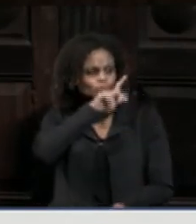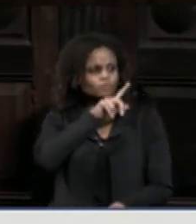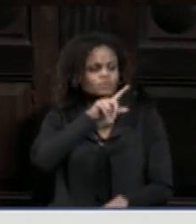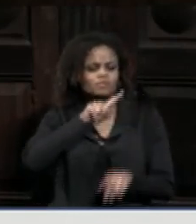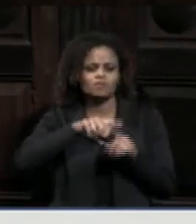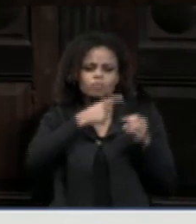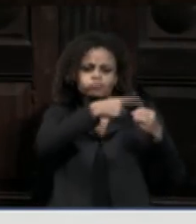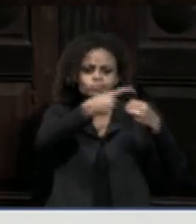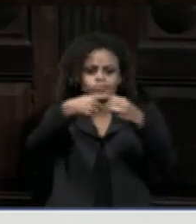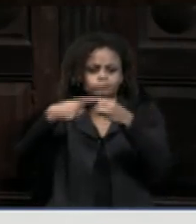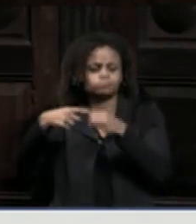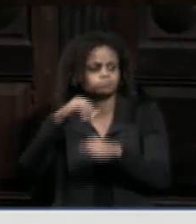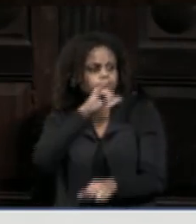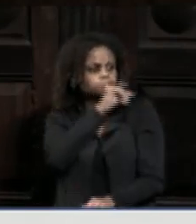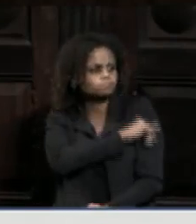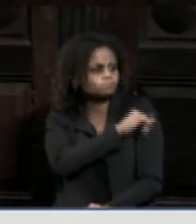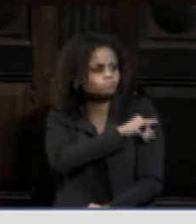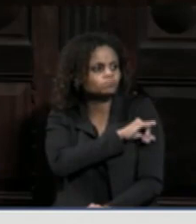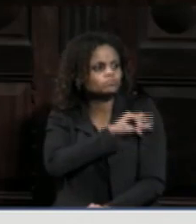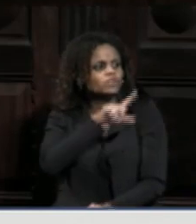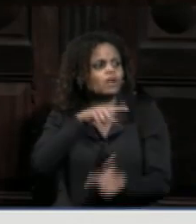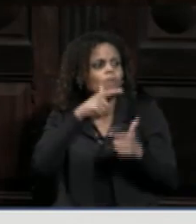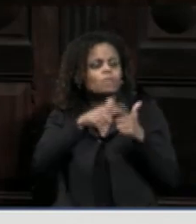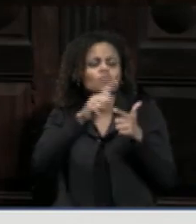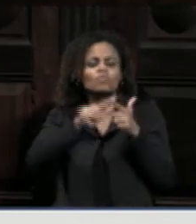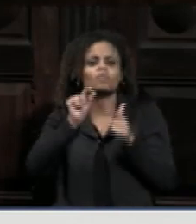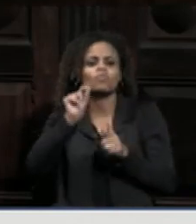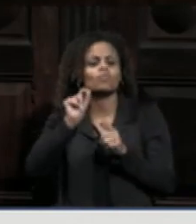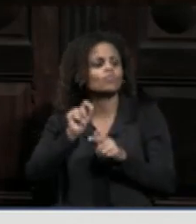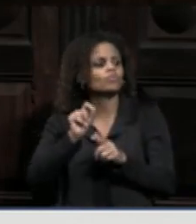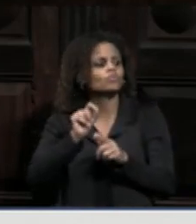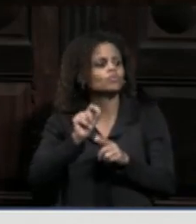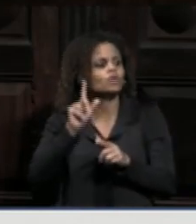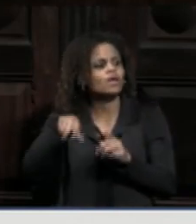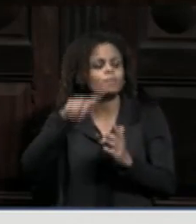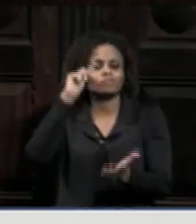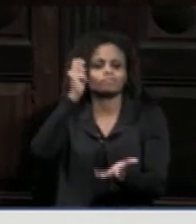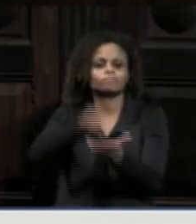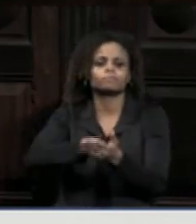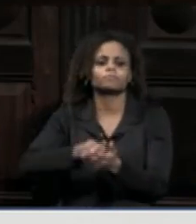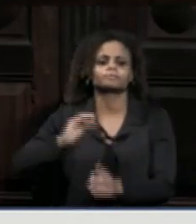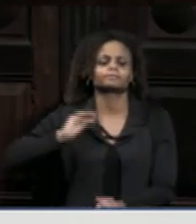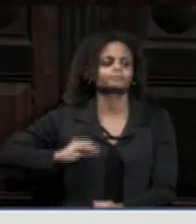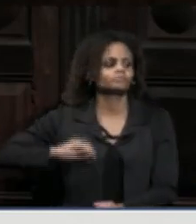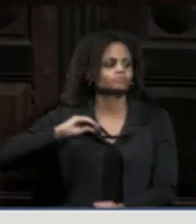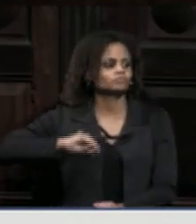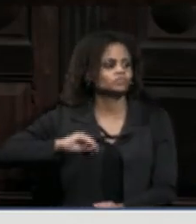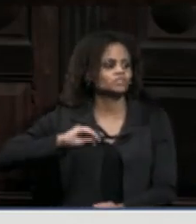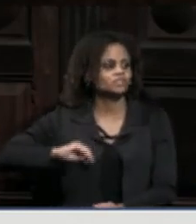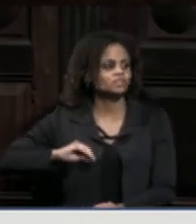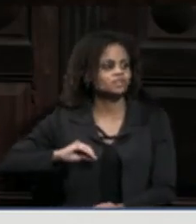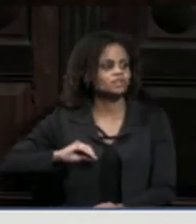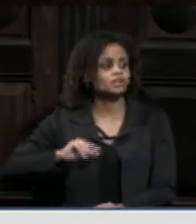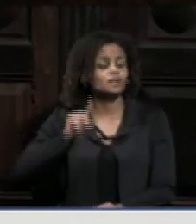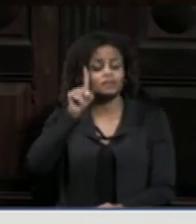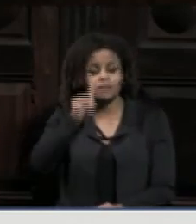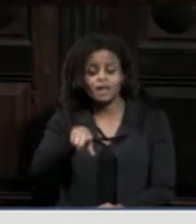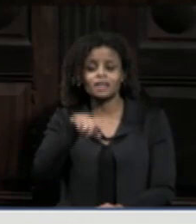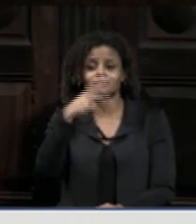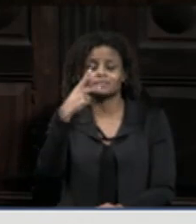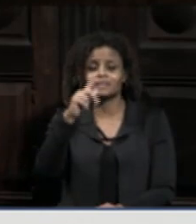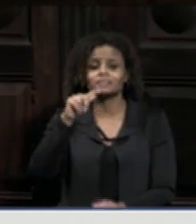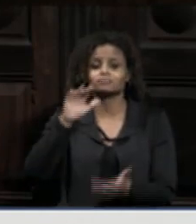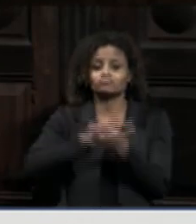estado do Rio de Janeiro, que é o problema do pagamento de salários aos profissionais que